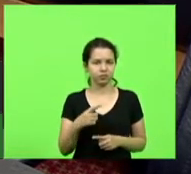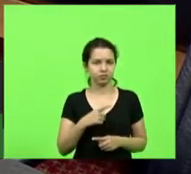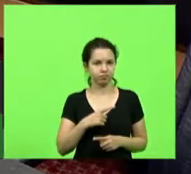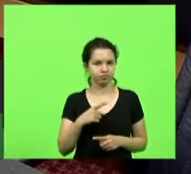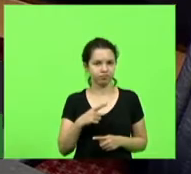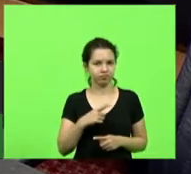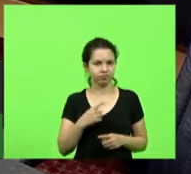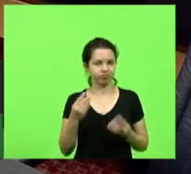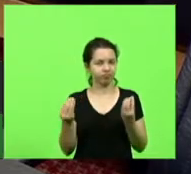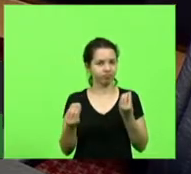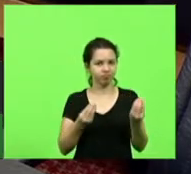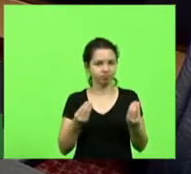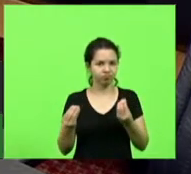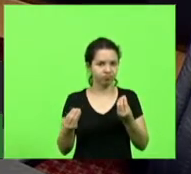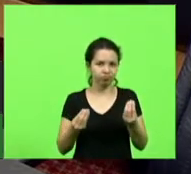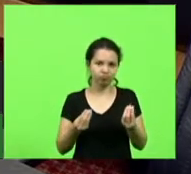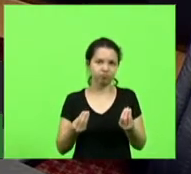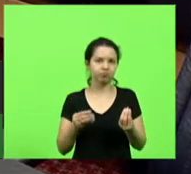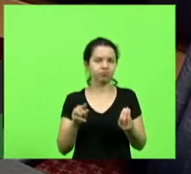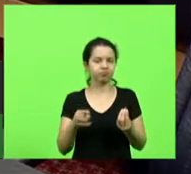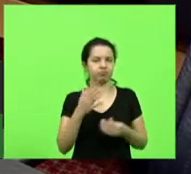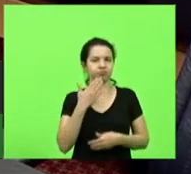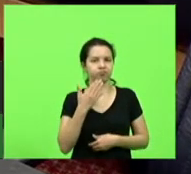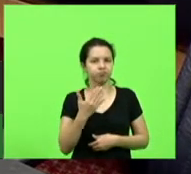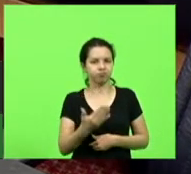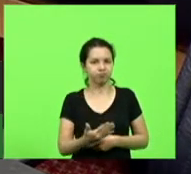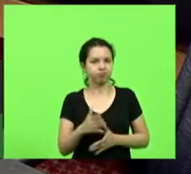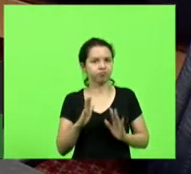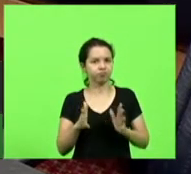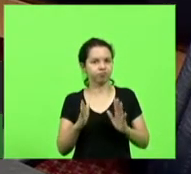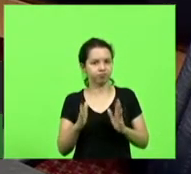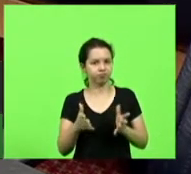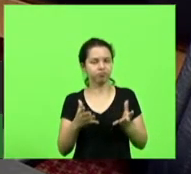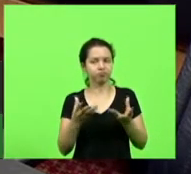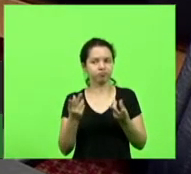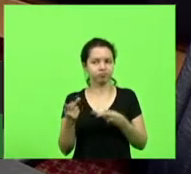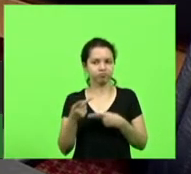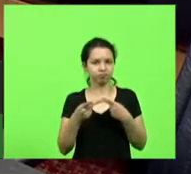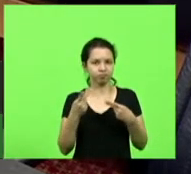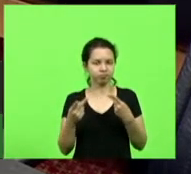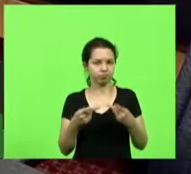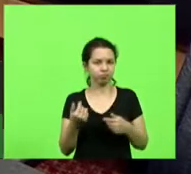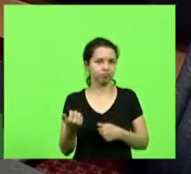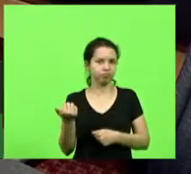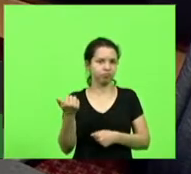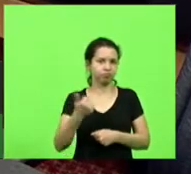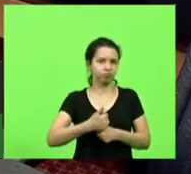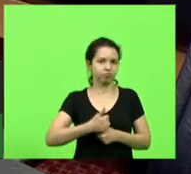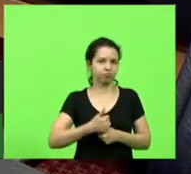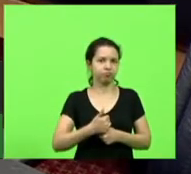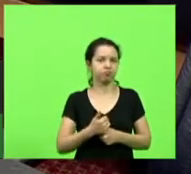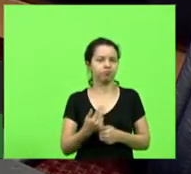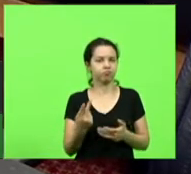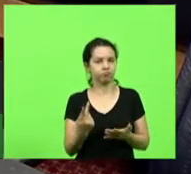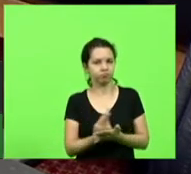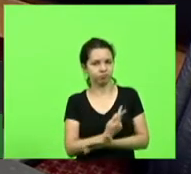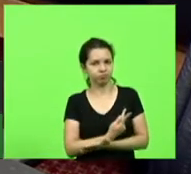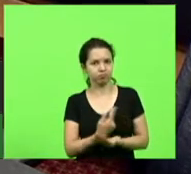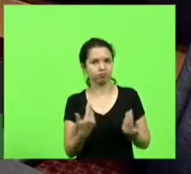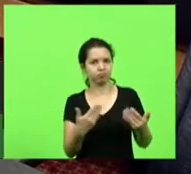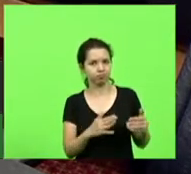a requisição, a apuração de alegadas usurpações e inoperância, inércia e